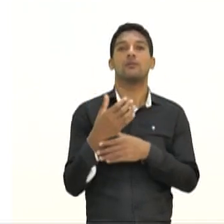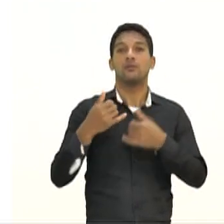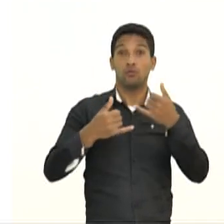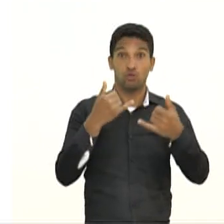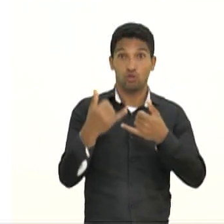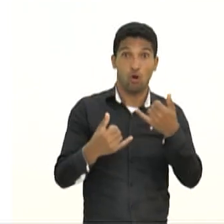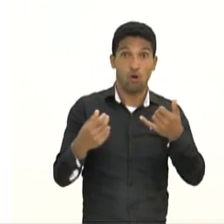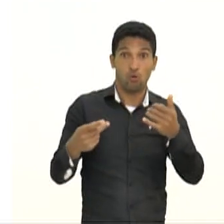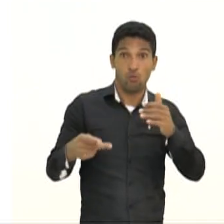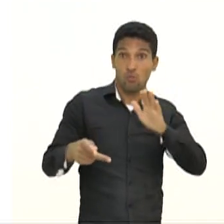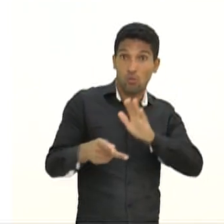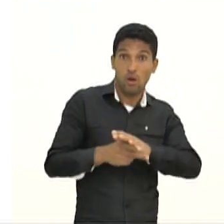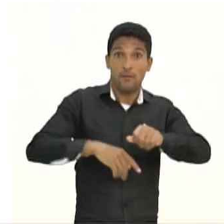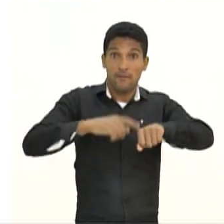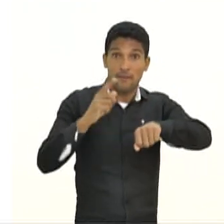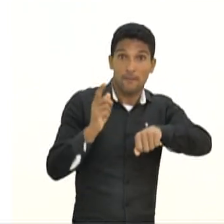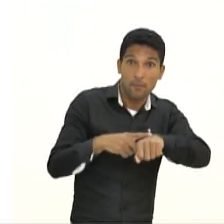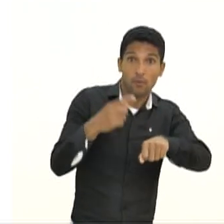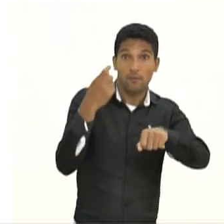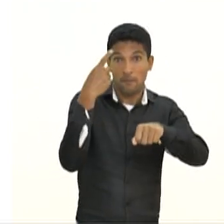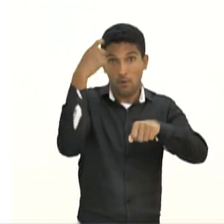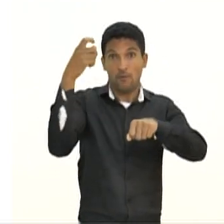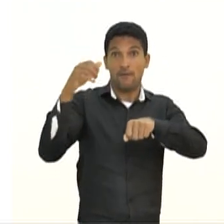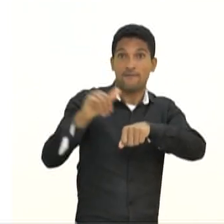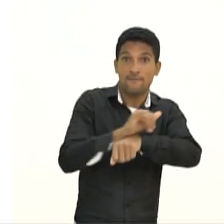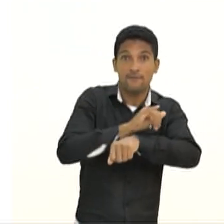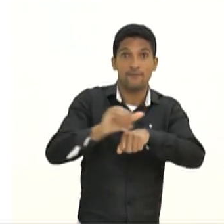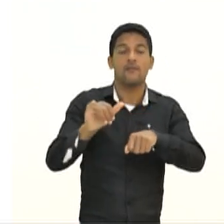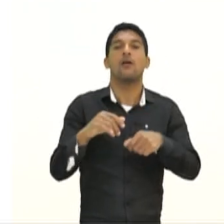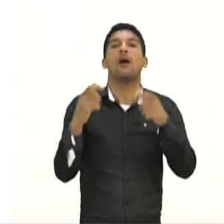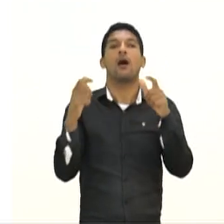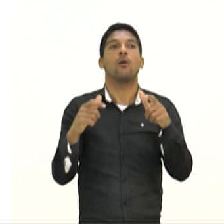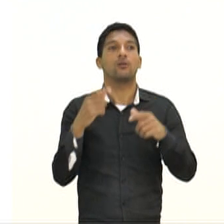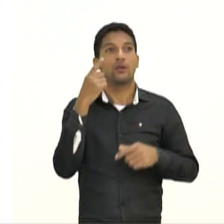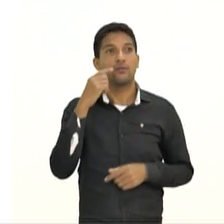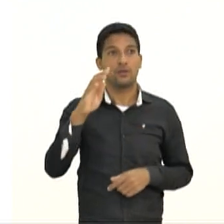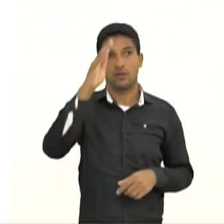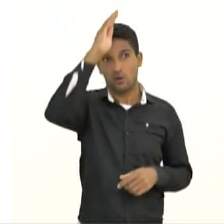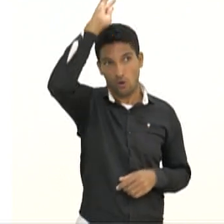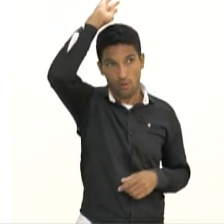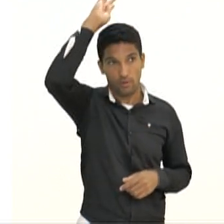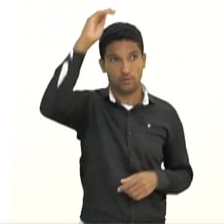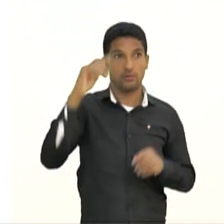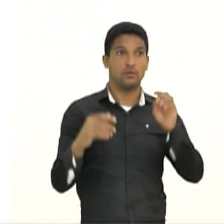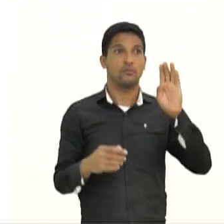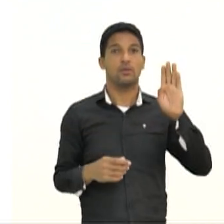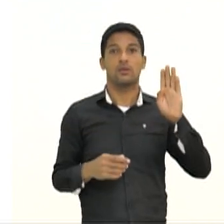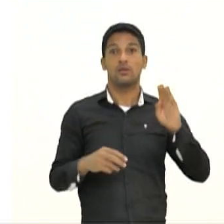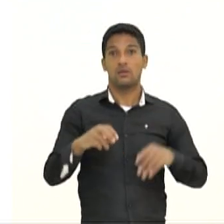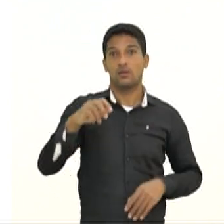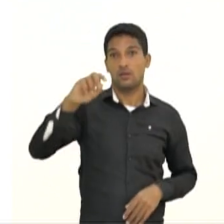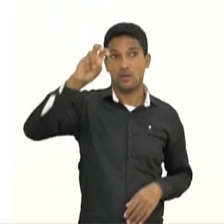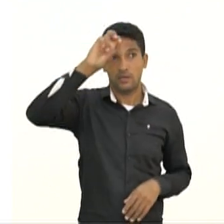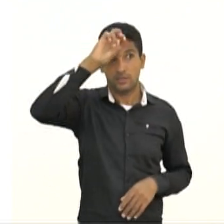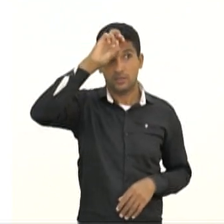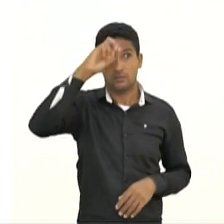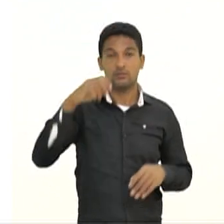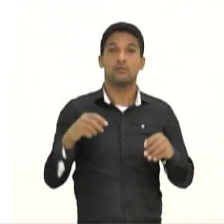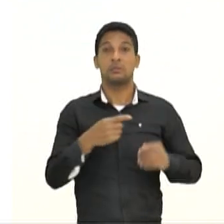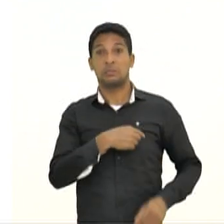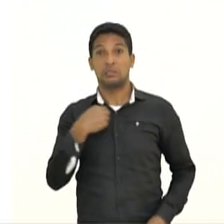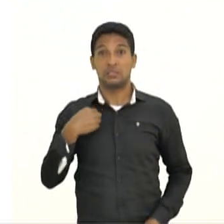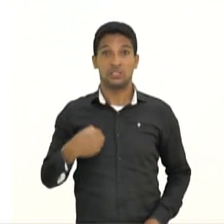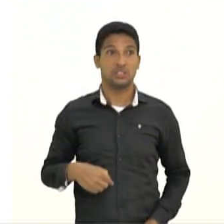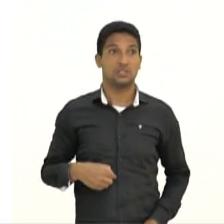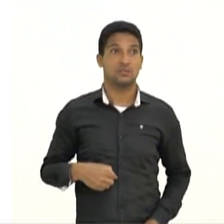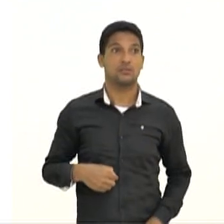de improviso? Então, temos o quê? Letra A, em Roma. Letra B, no Egito. Letra C, na China. Letra D, na